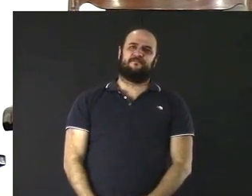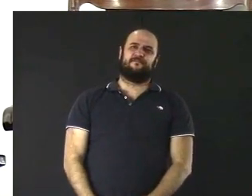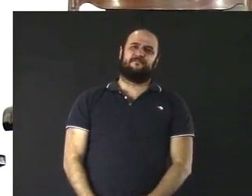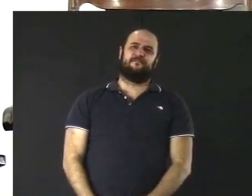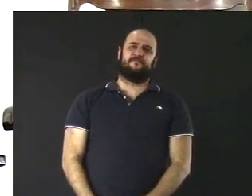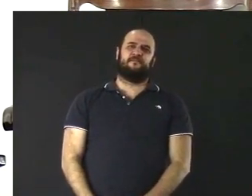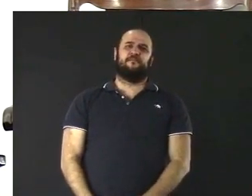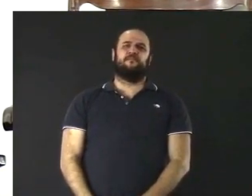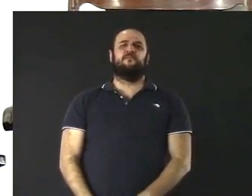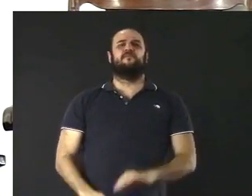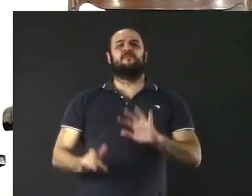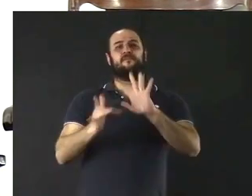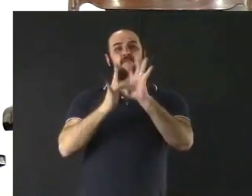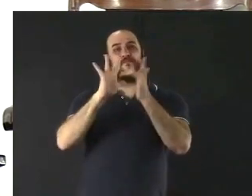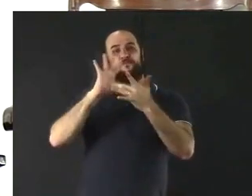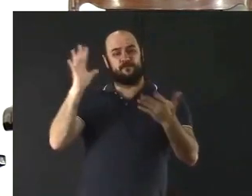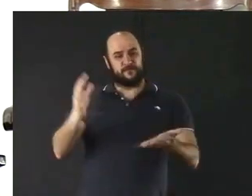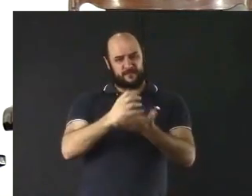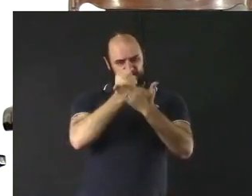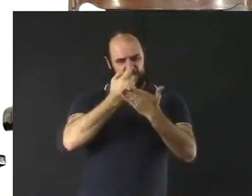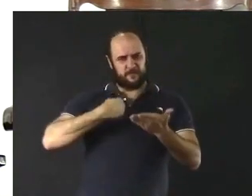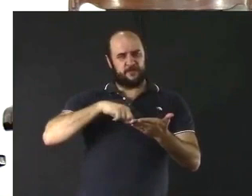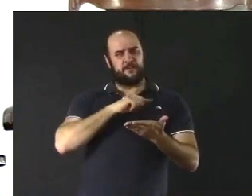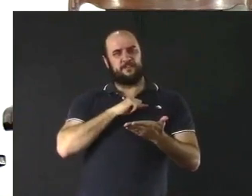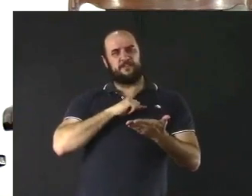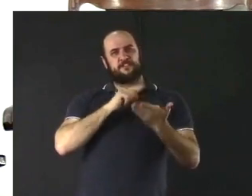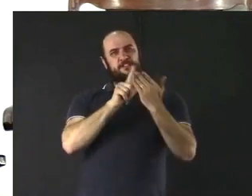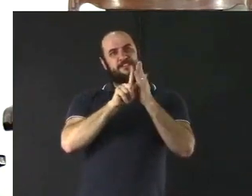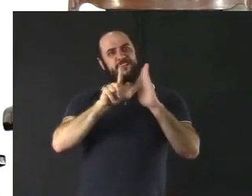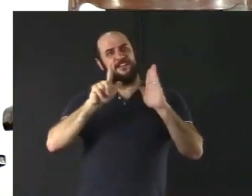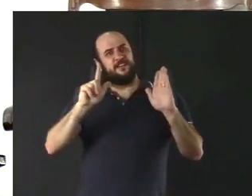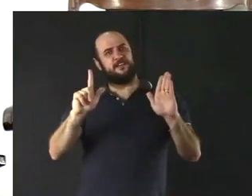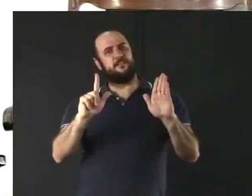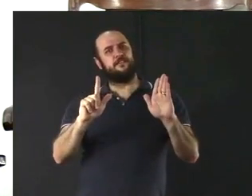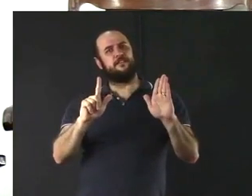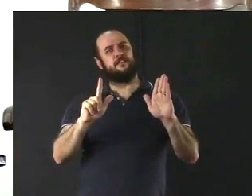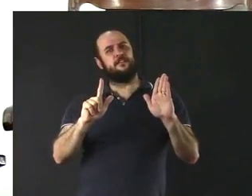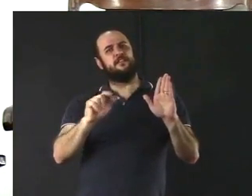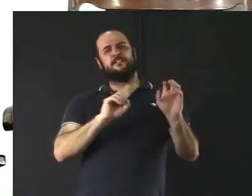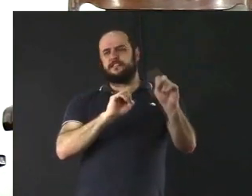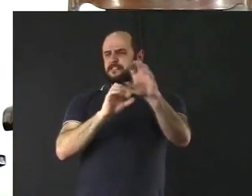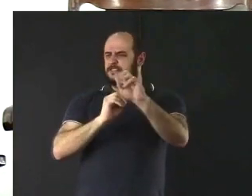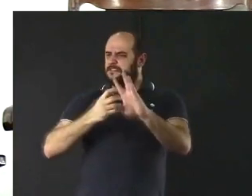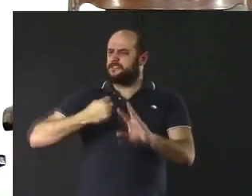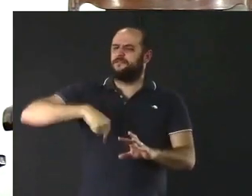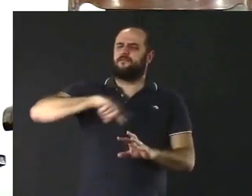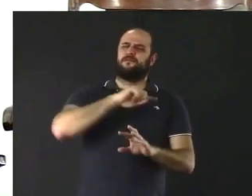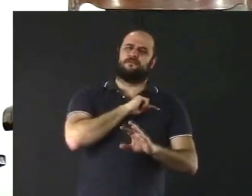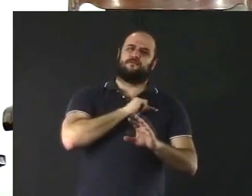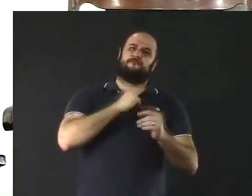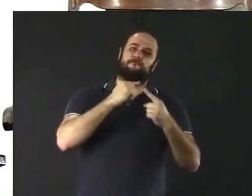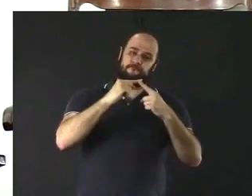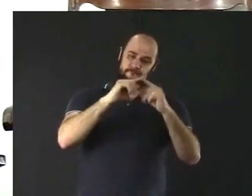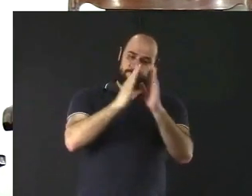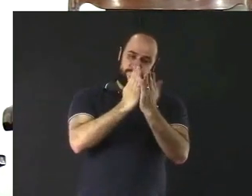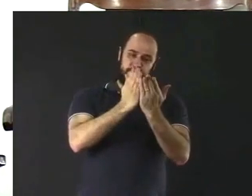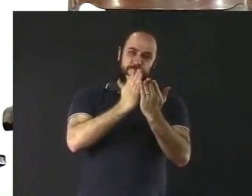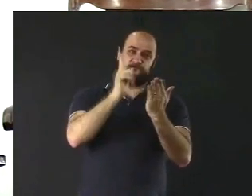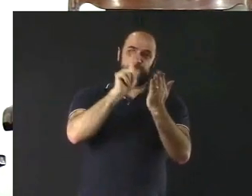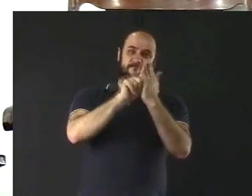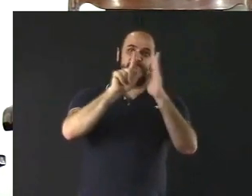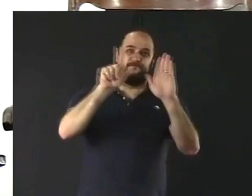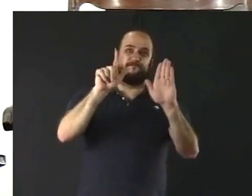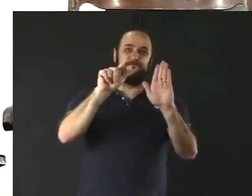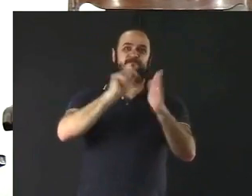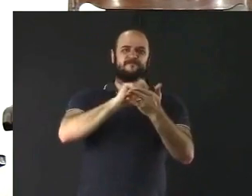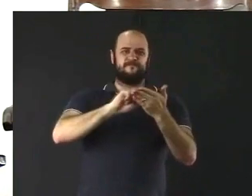Cristo nos resgatou da maldição da lei, fazendo-se Ele próprio maldição em nosso lugar, porque está escrito na lei: